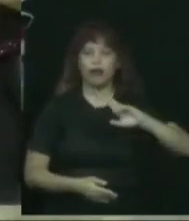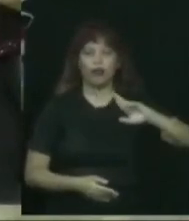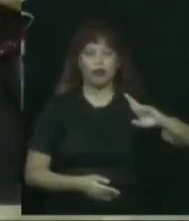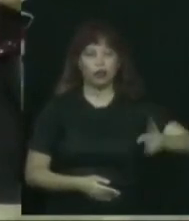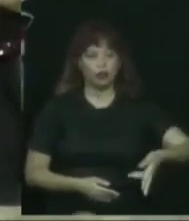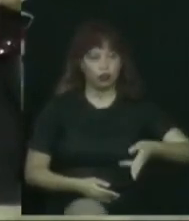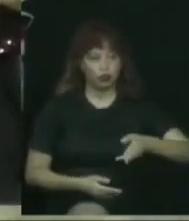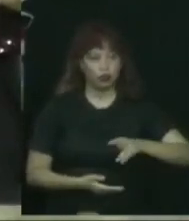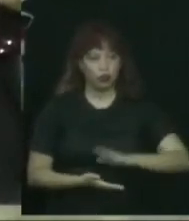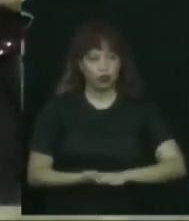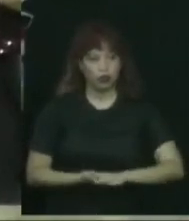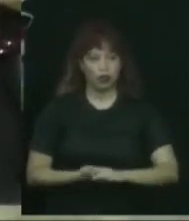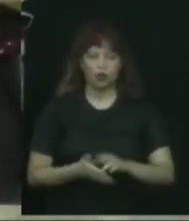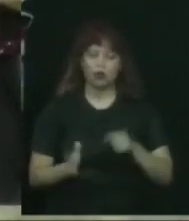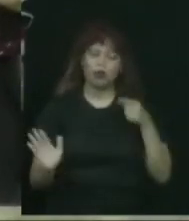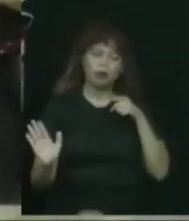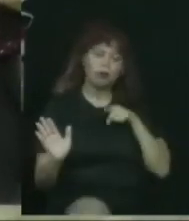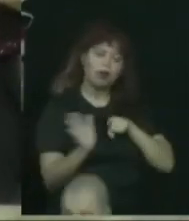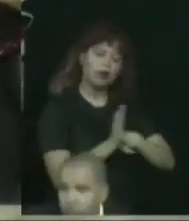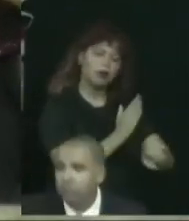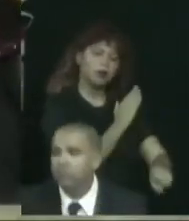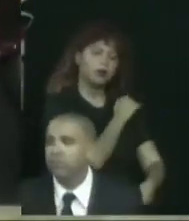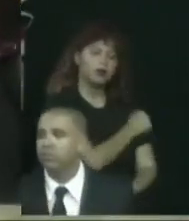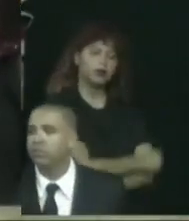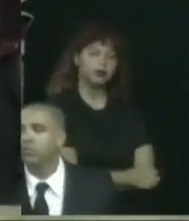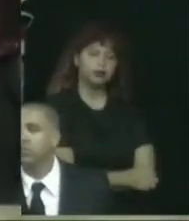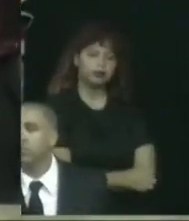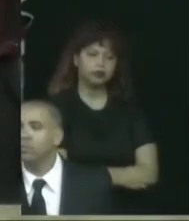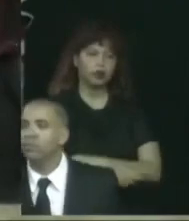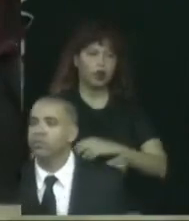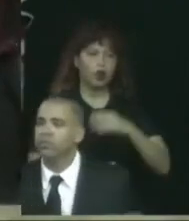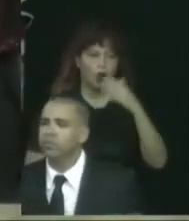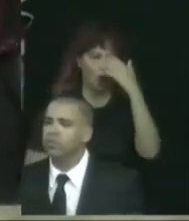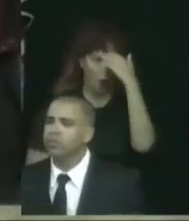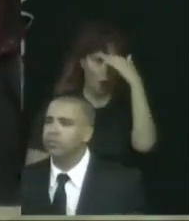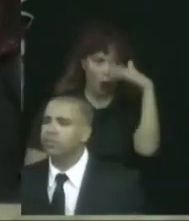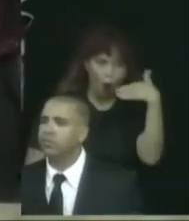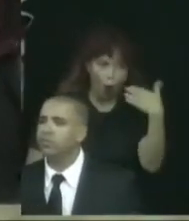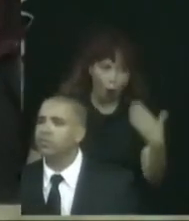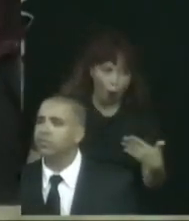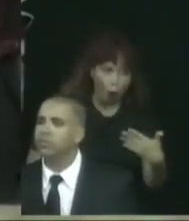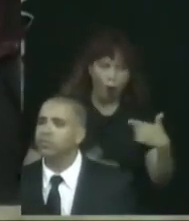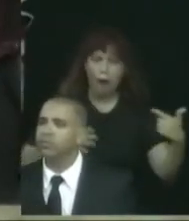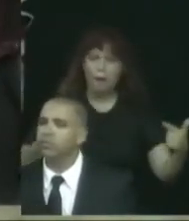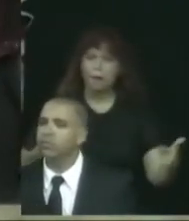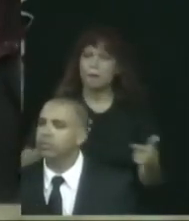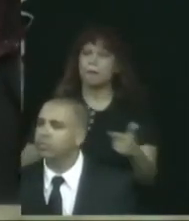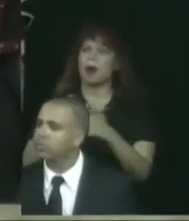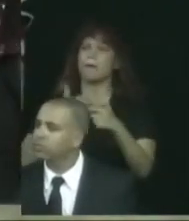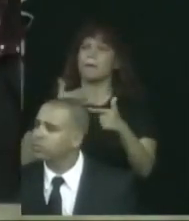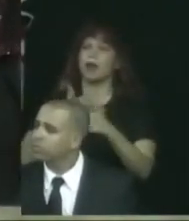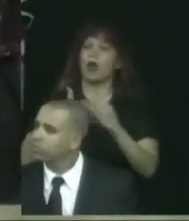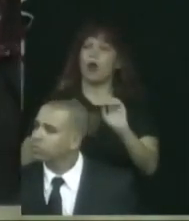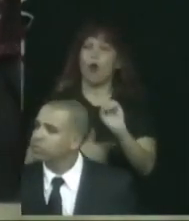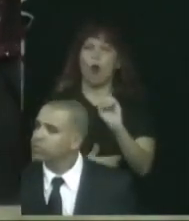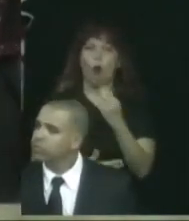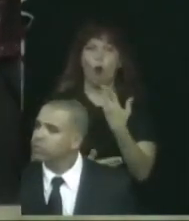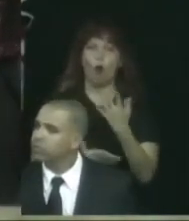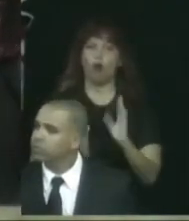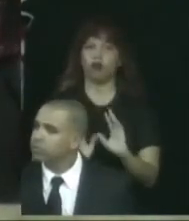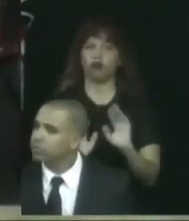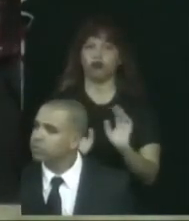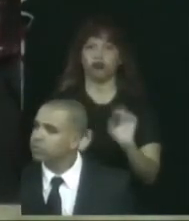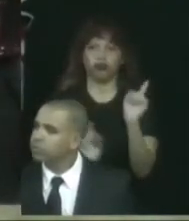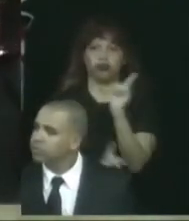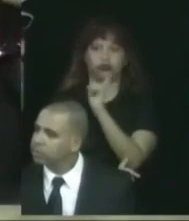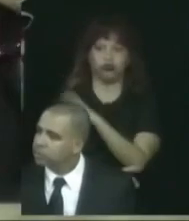com uma inusitada pergunta honra missão ou bucha logo